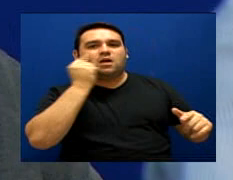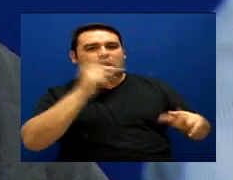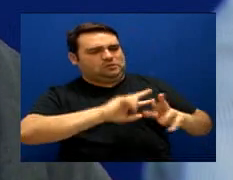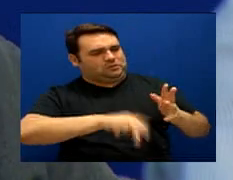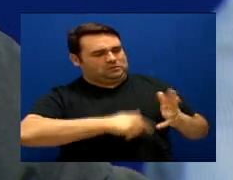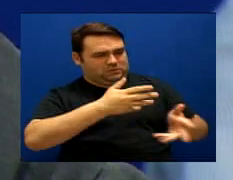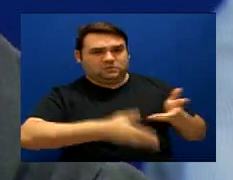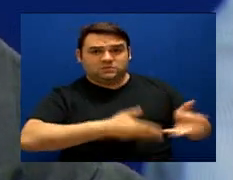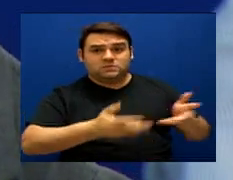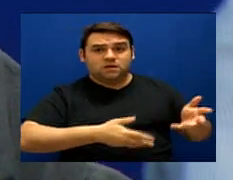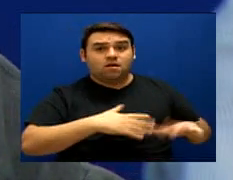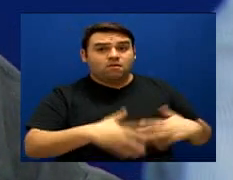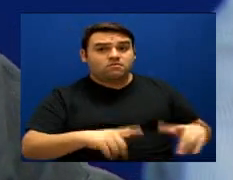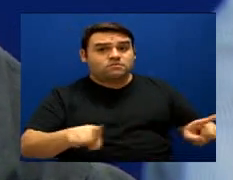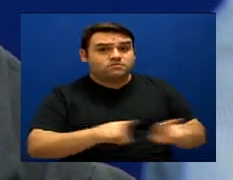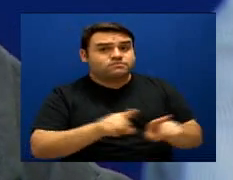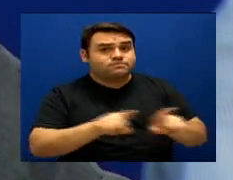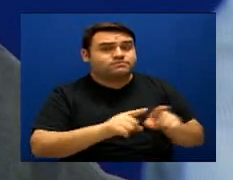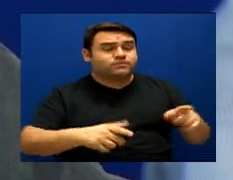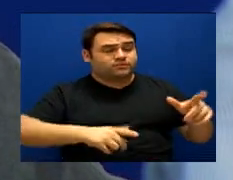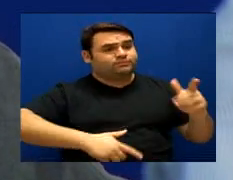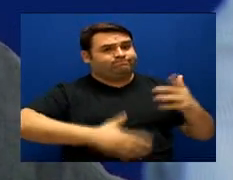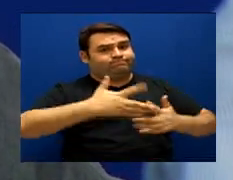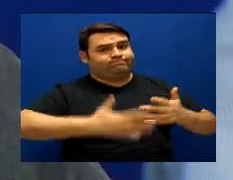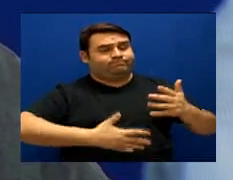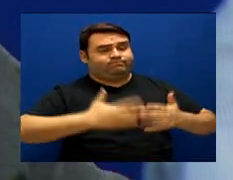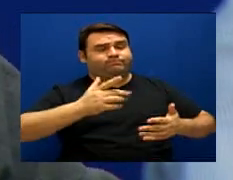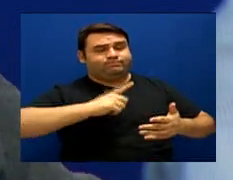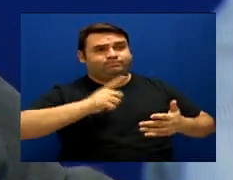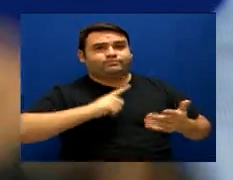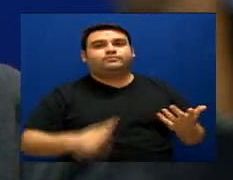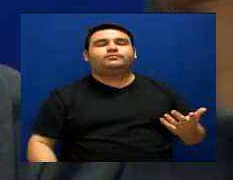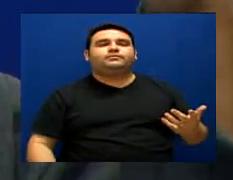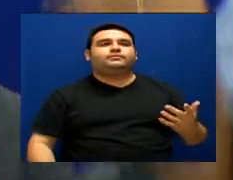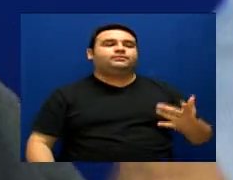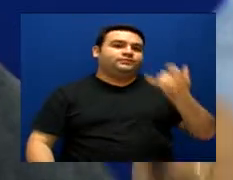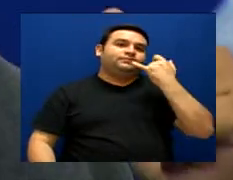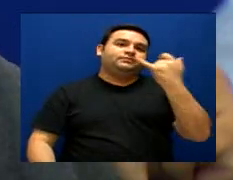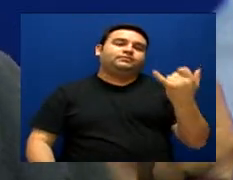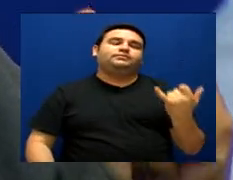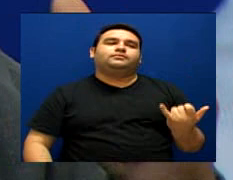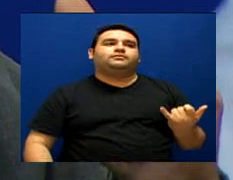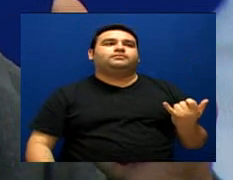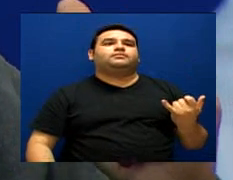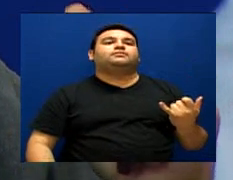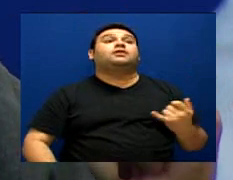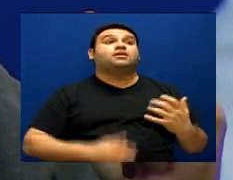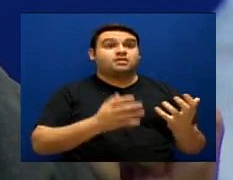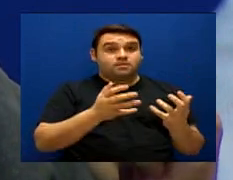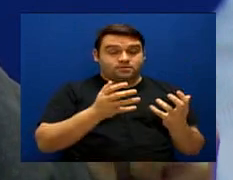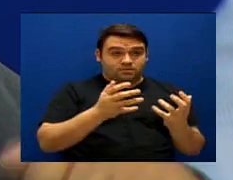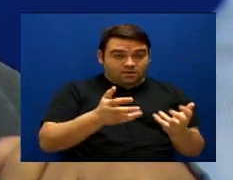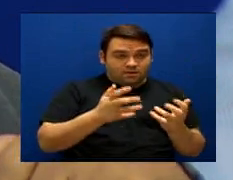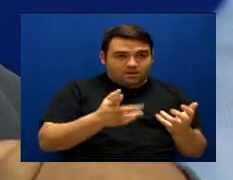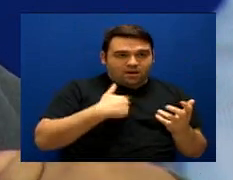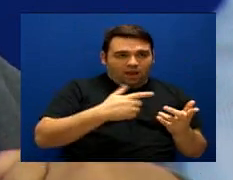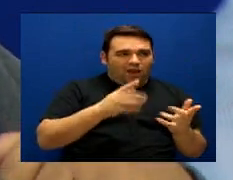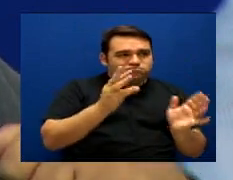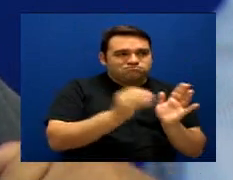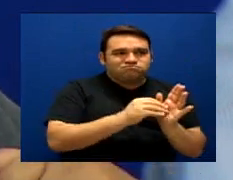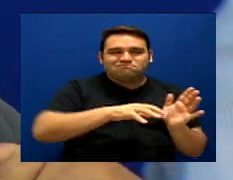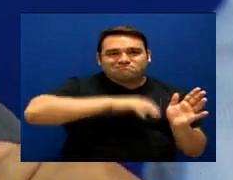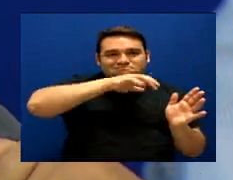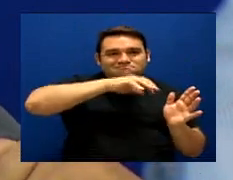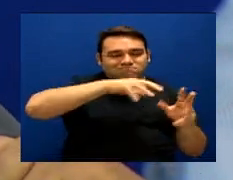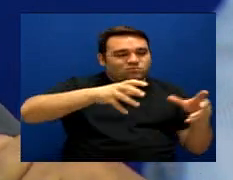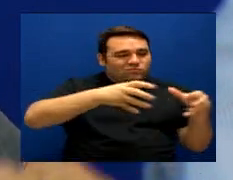respeitado, acaba também sofrendo consequências com isso. Aí você liga, queria fazer uma inscrição